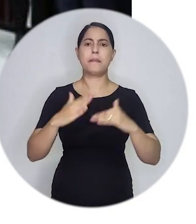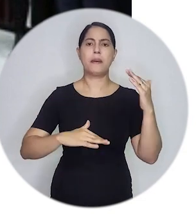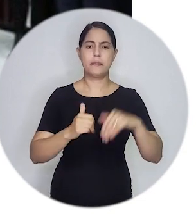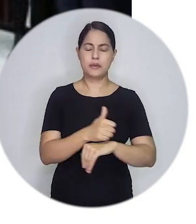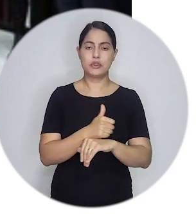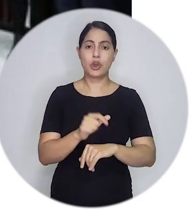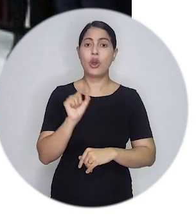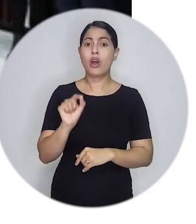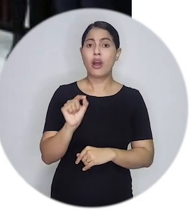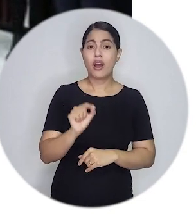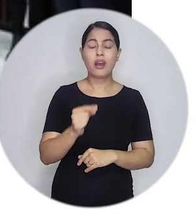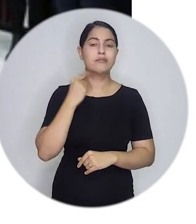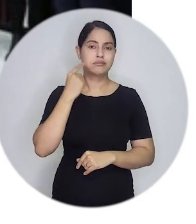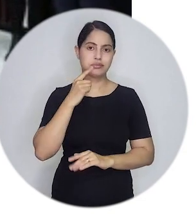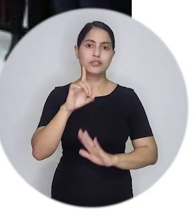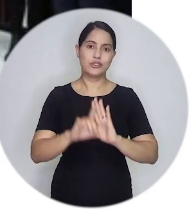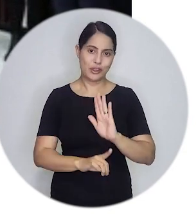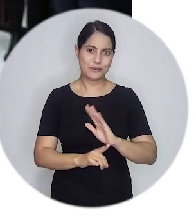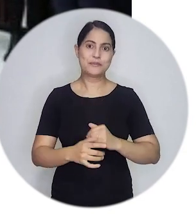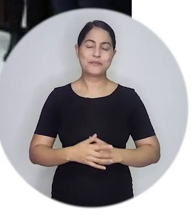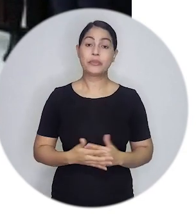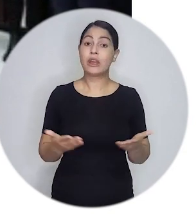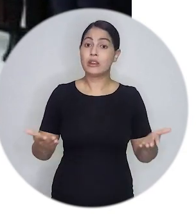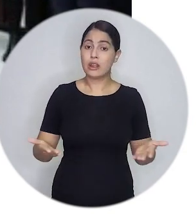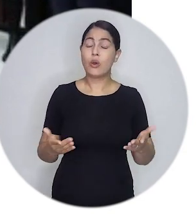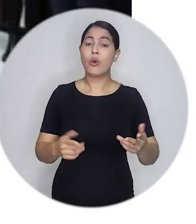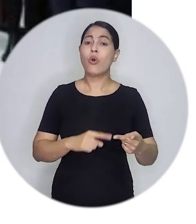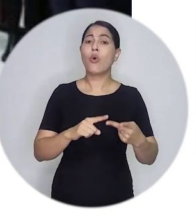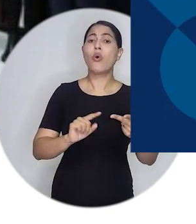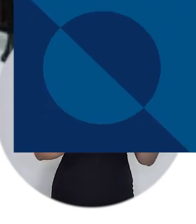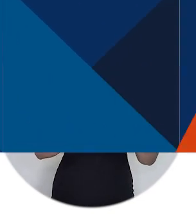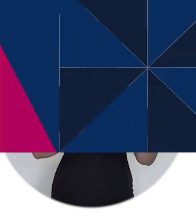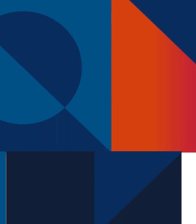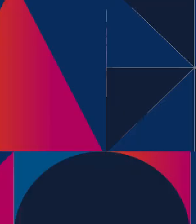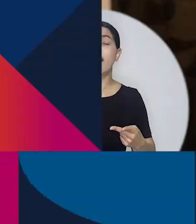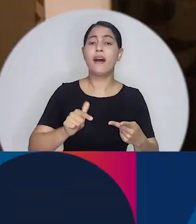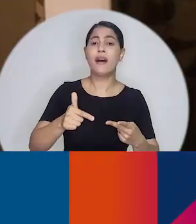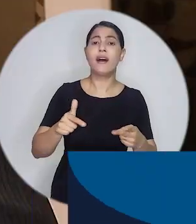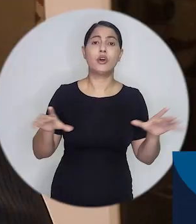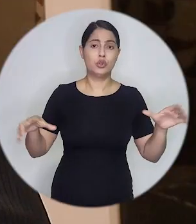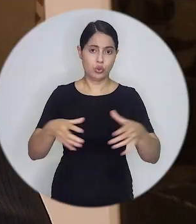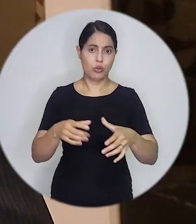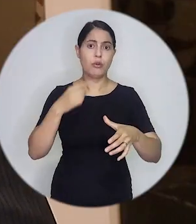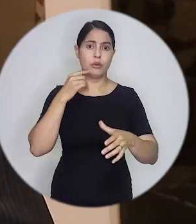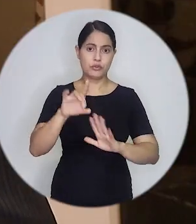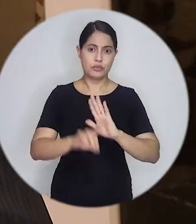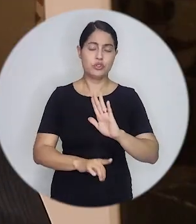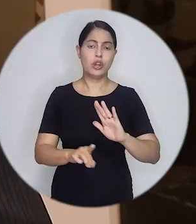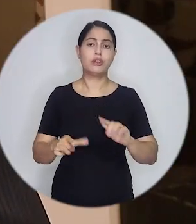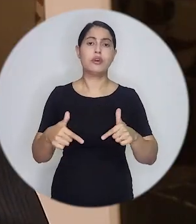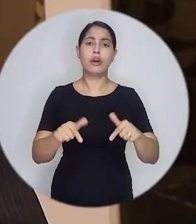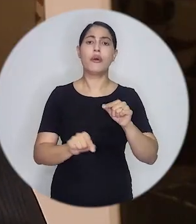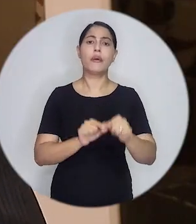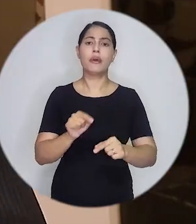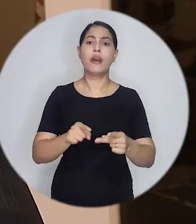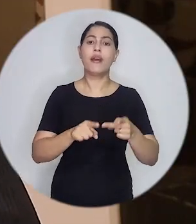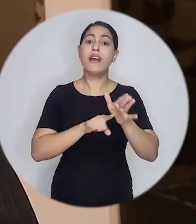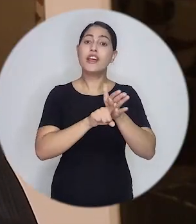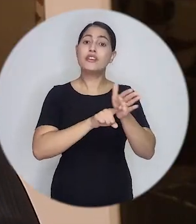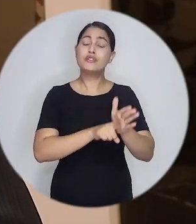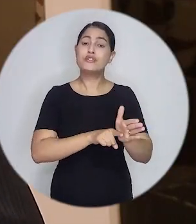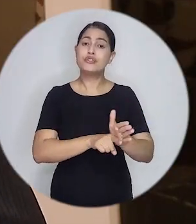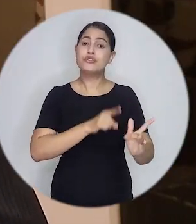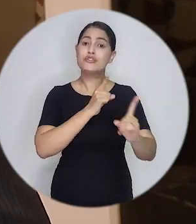muito importante para o desempenho profissional, que é a prerrogativa da advocacia. Outra finalidade muito importante da caravana